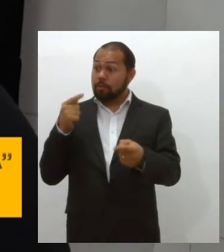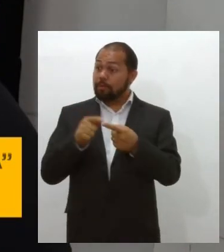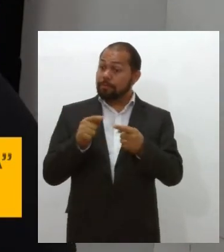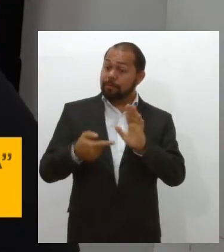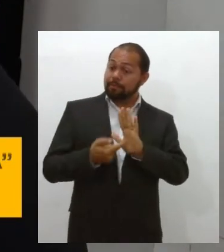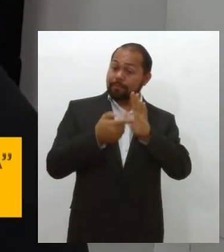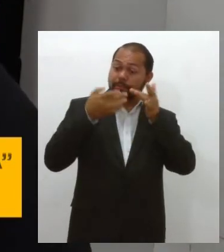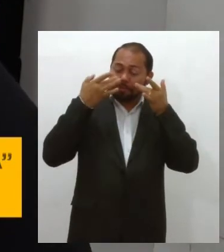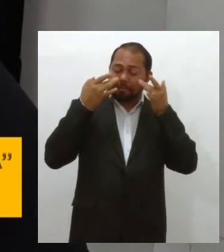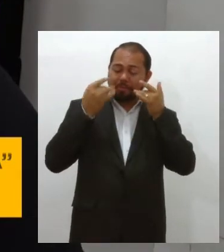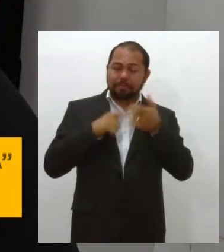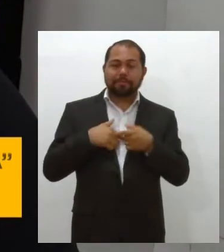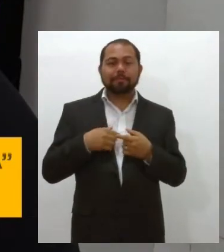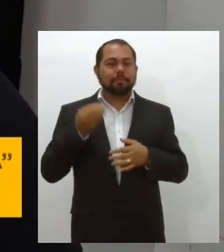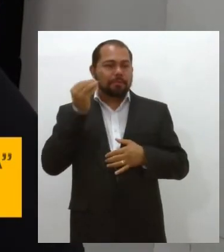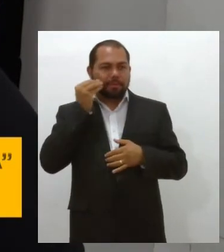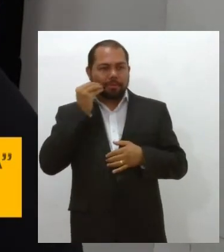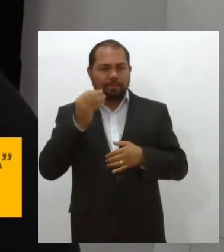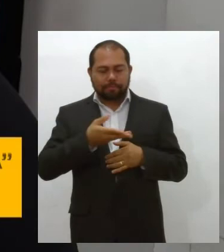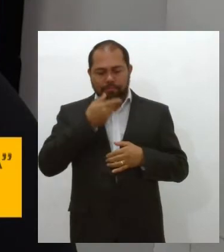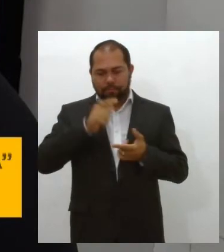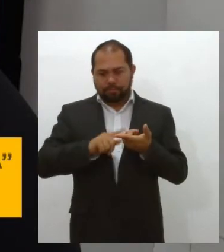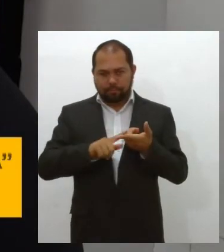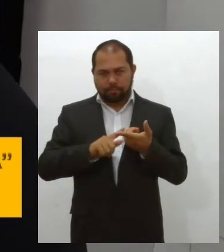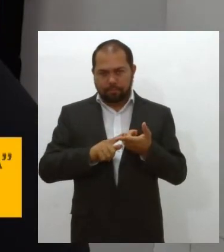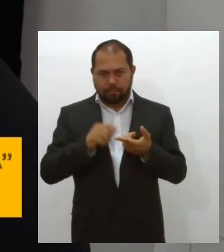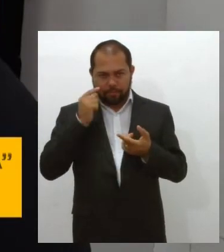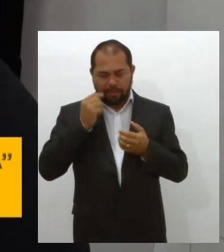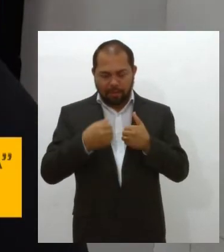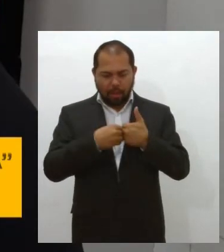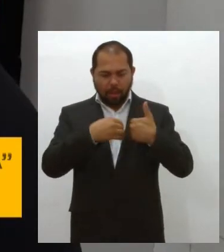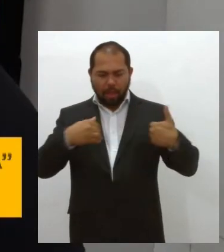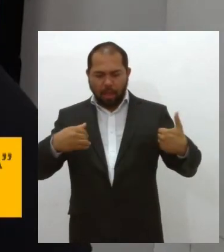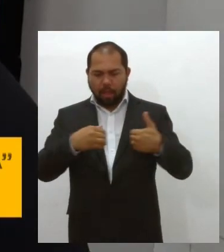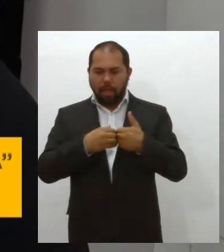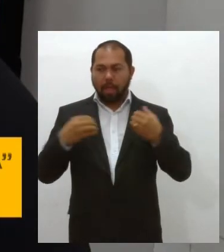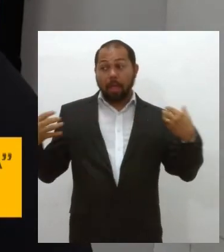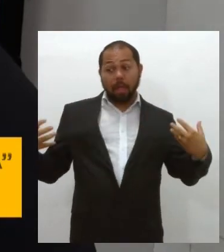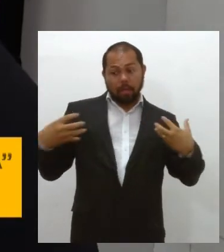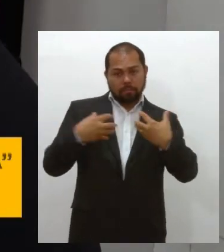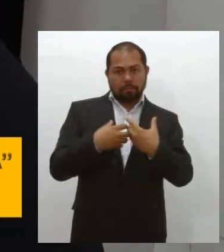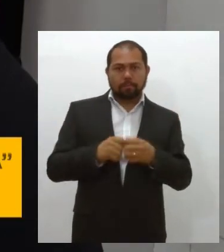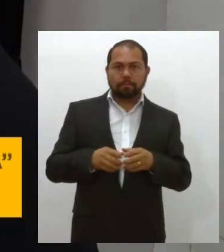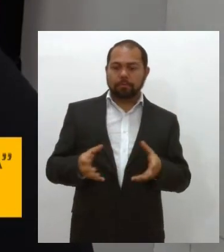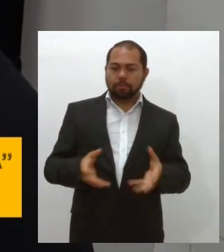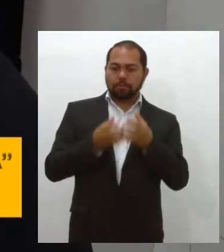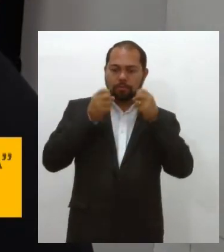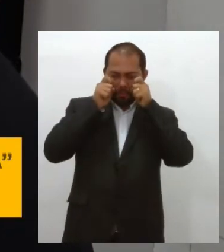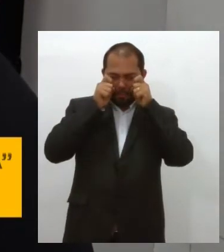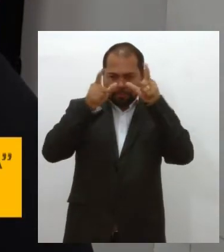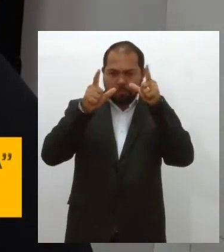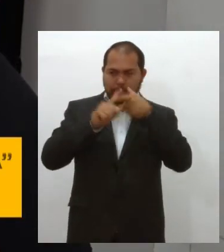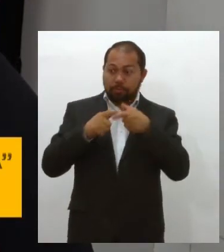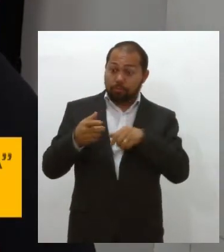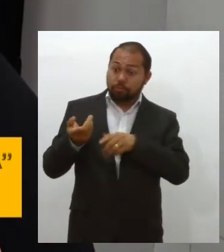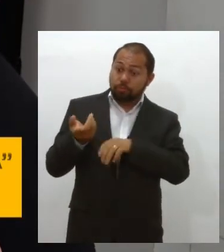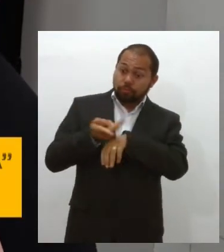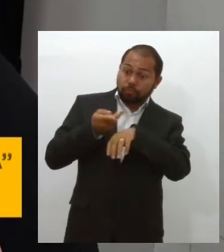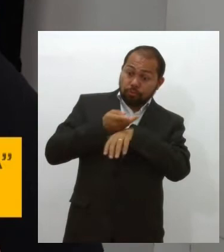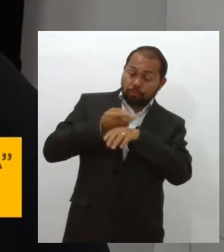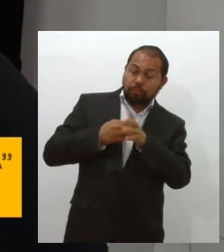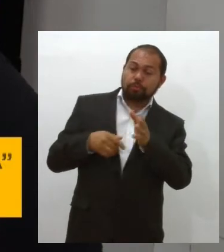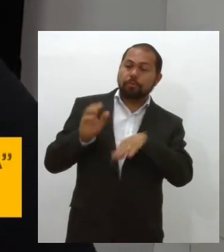tentando pelo menos quebrar, né, esse distanciamento e fazer com que as pessoas despertem o interesse de buscar mais informações,